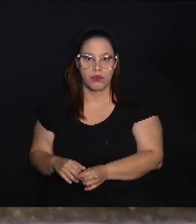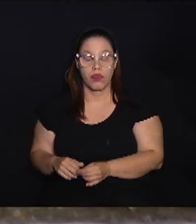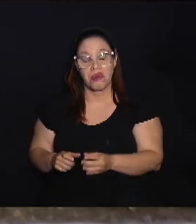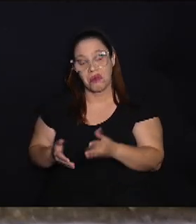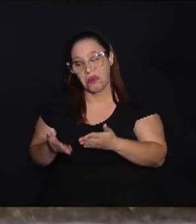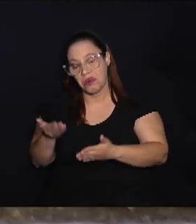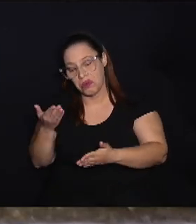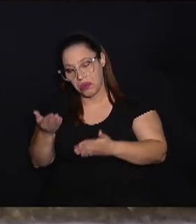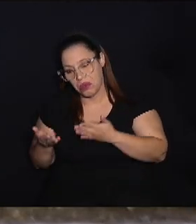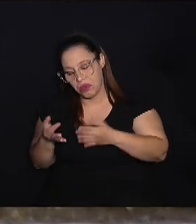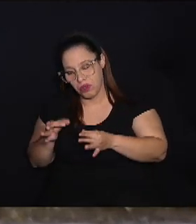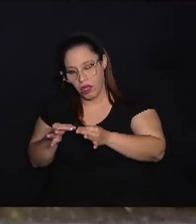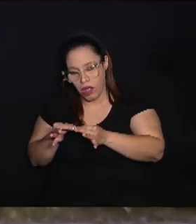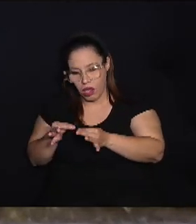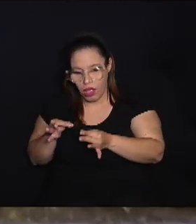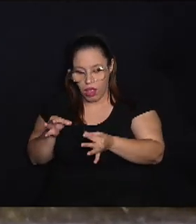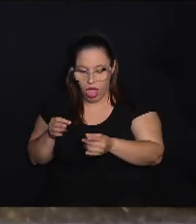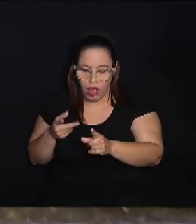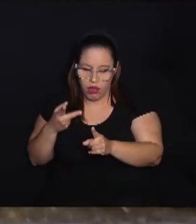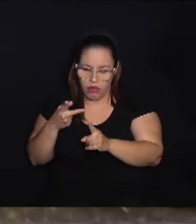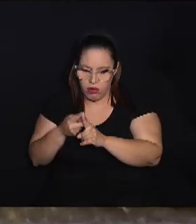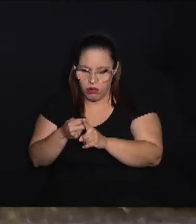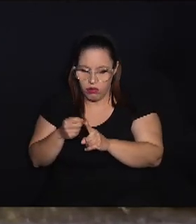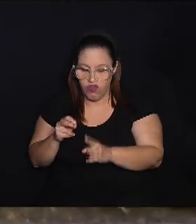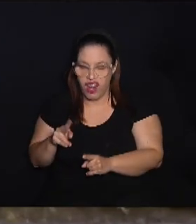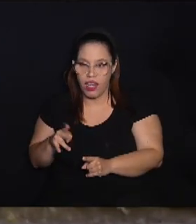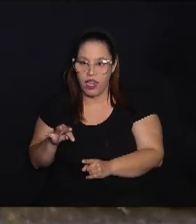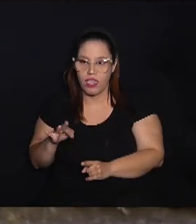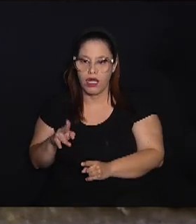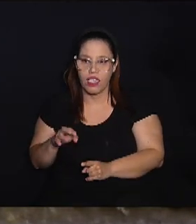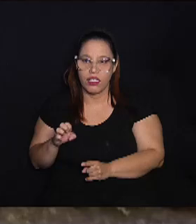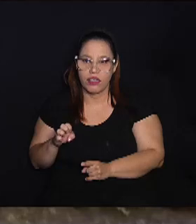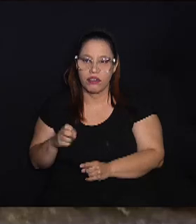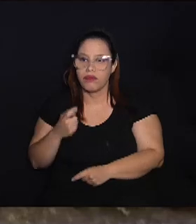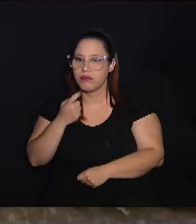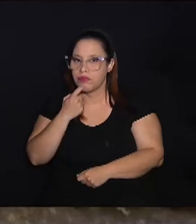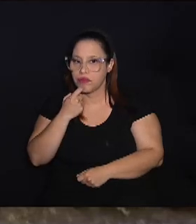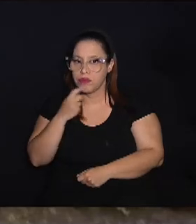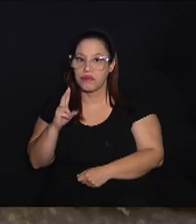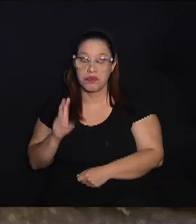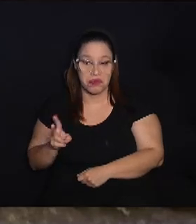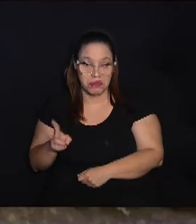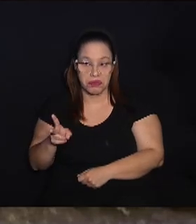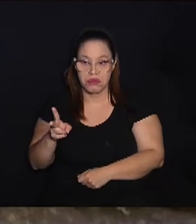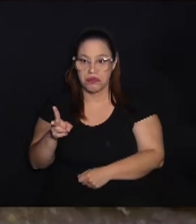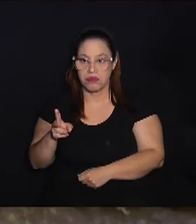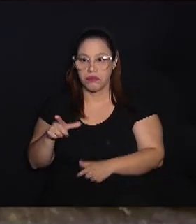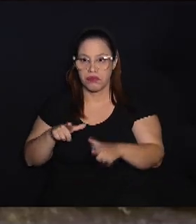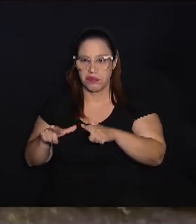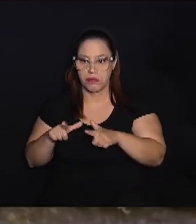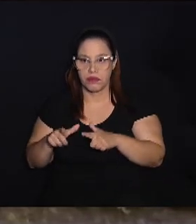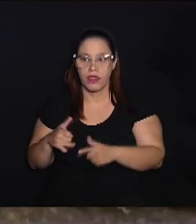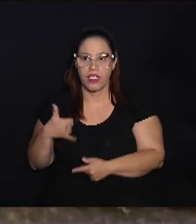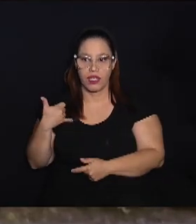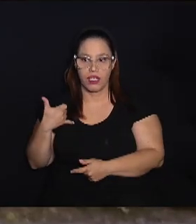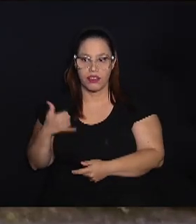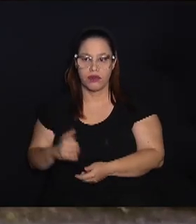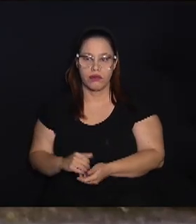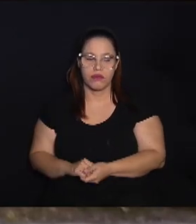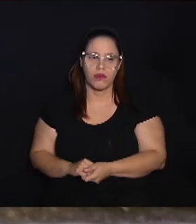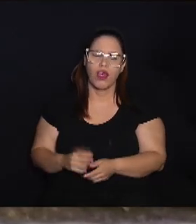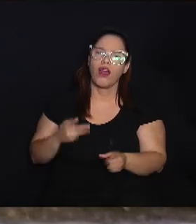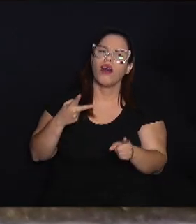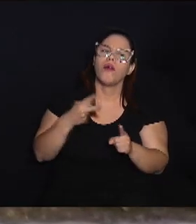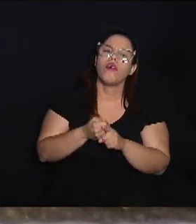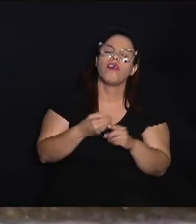ampliação, considerando o prazo de validade das doses, mas em Campinas a gente sempre trabalhou e continua trabalhando com essa faixa etária. E para se vacinar, o